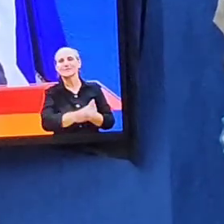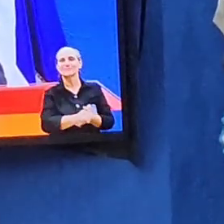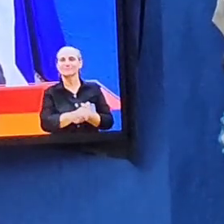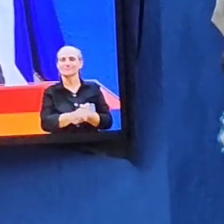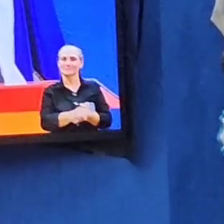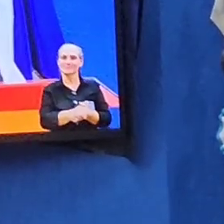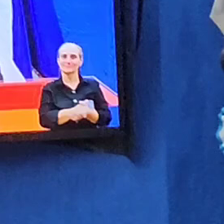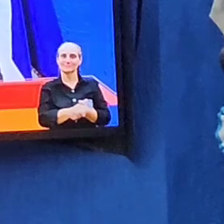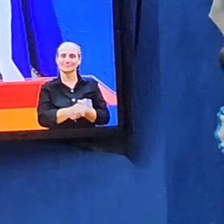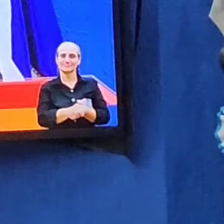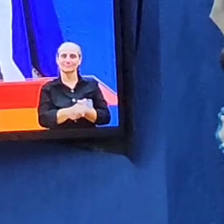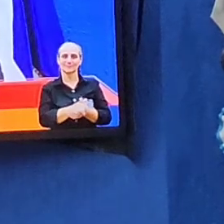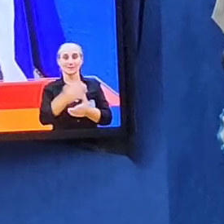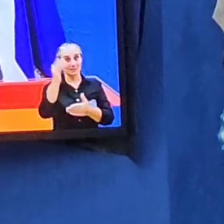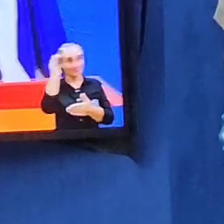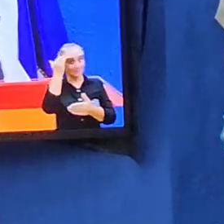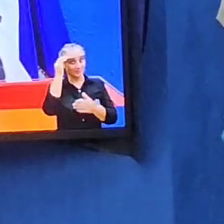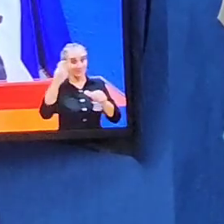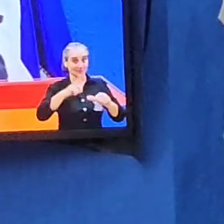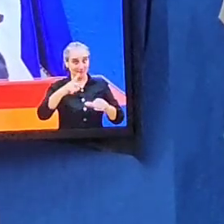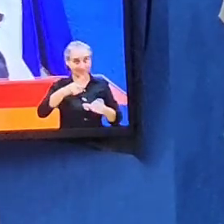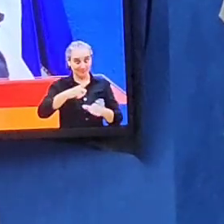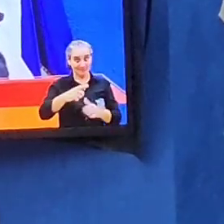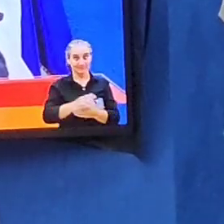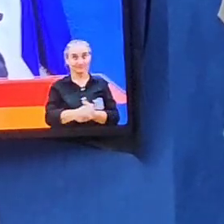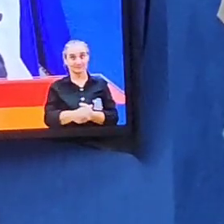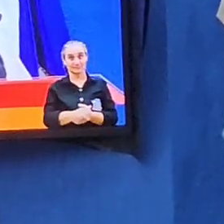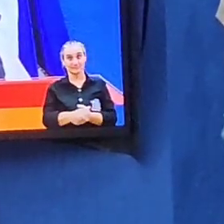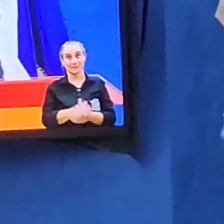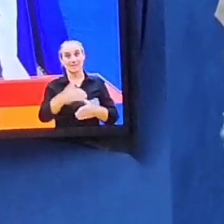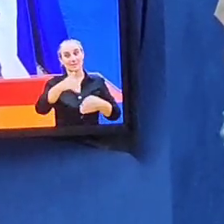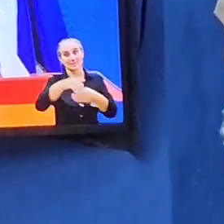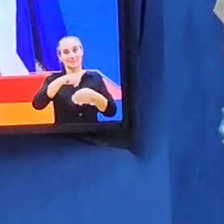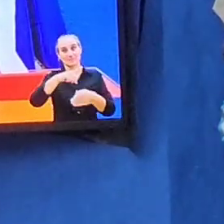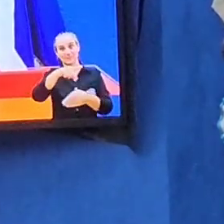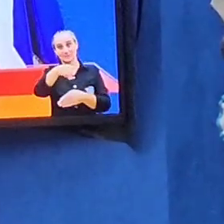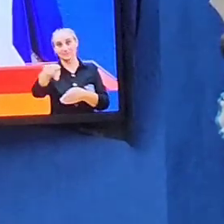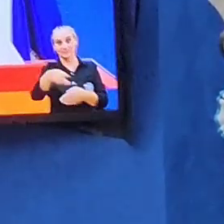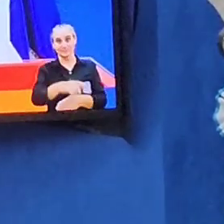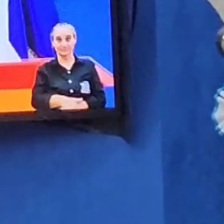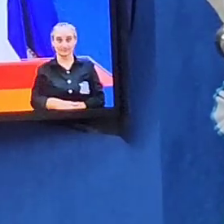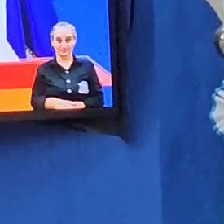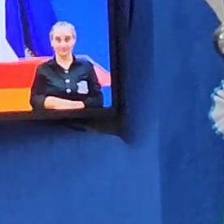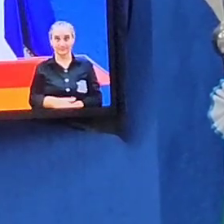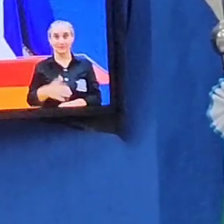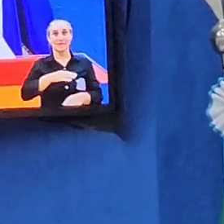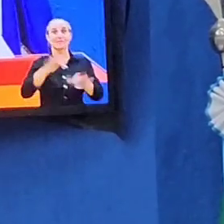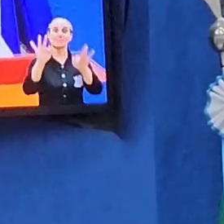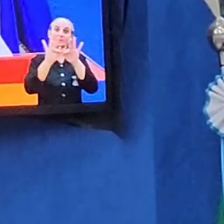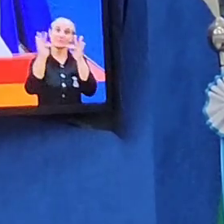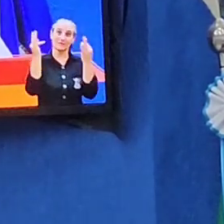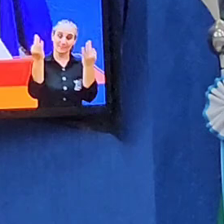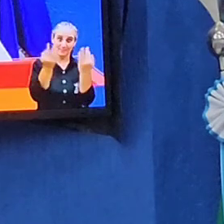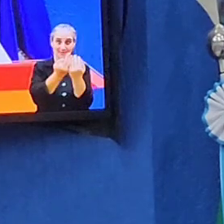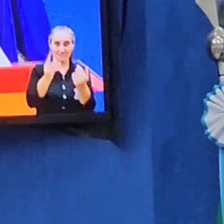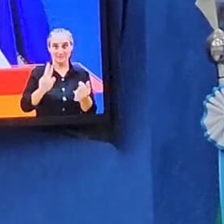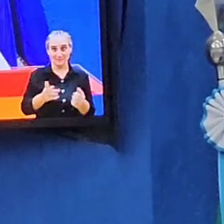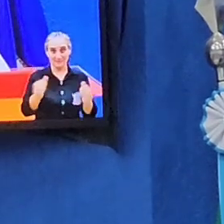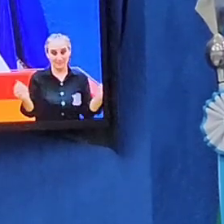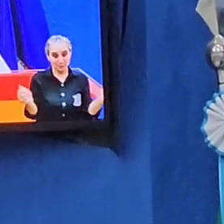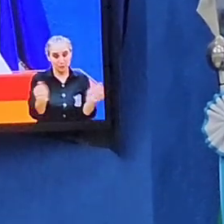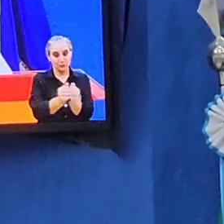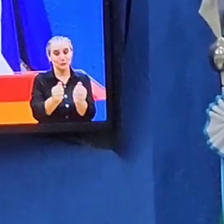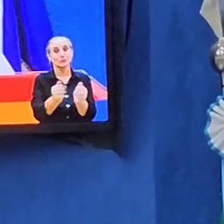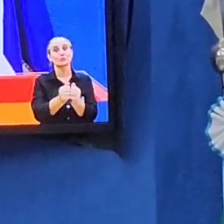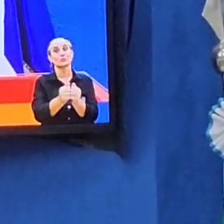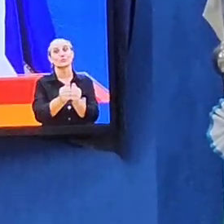que vocês entendam também que essa eleição é de vocês também. A minha família, que esteve sempre ao meu lado,